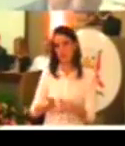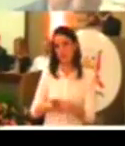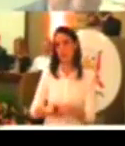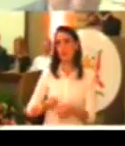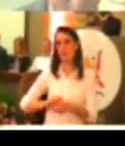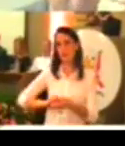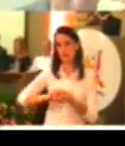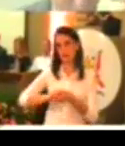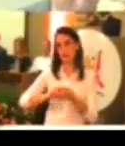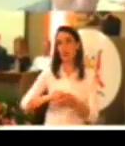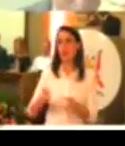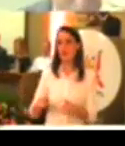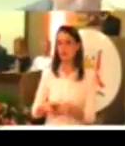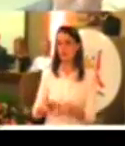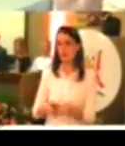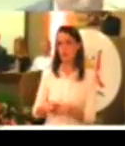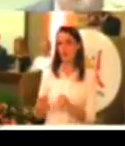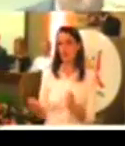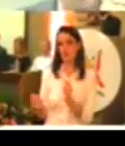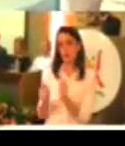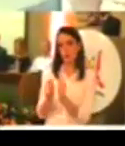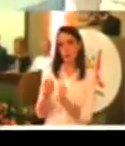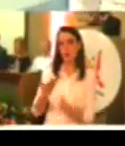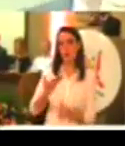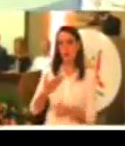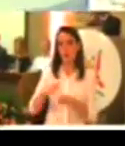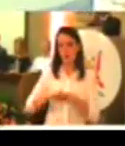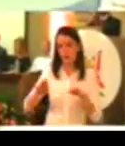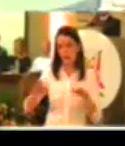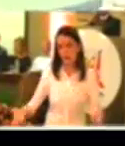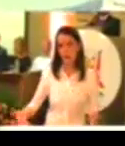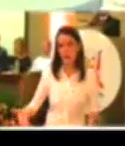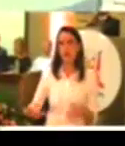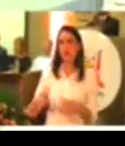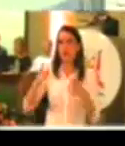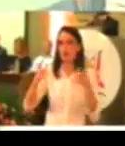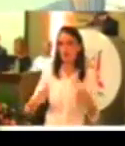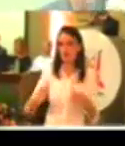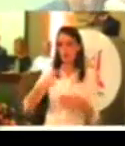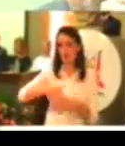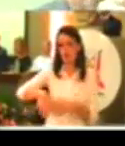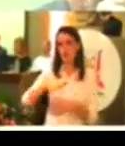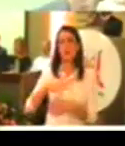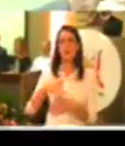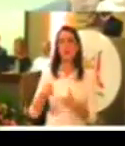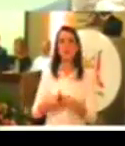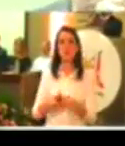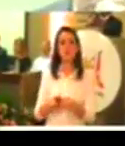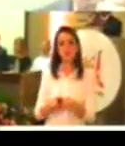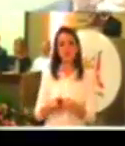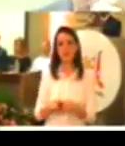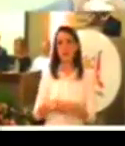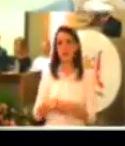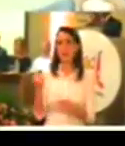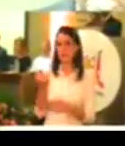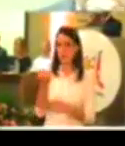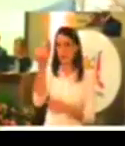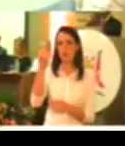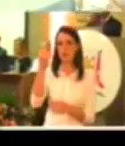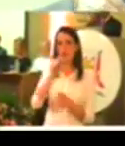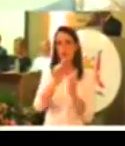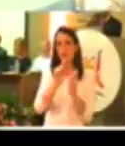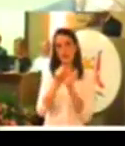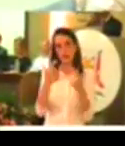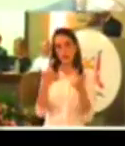esperamos também, ao lado dos demais representantes desta região, uma atuação destacada